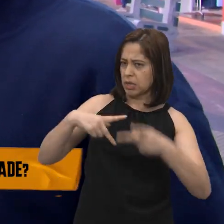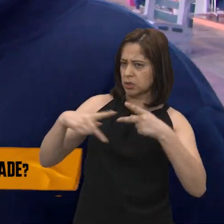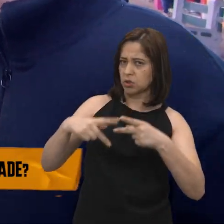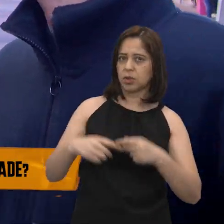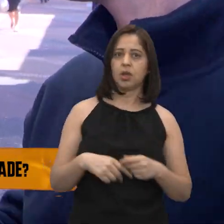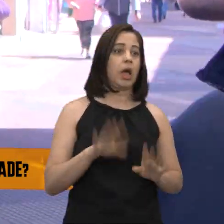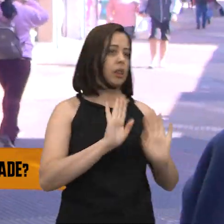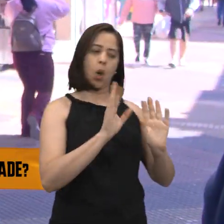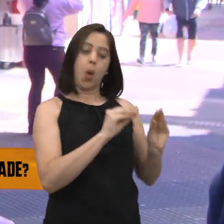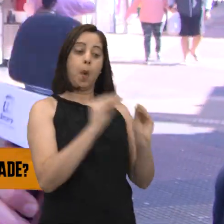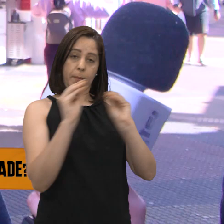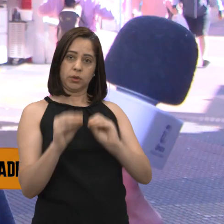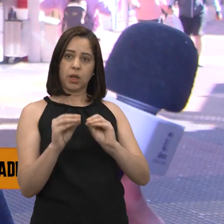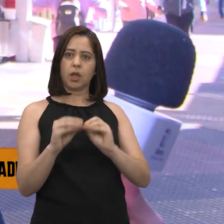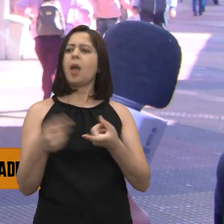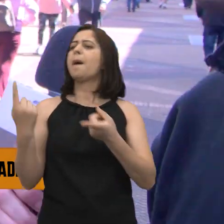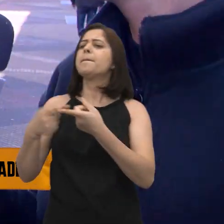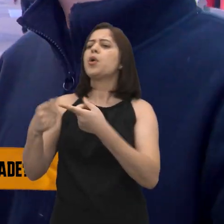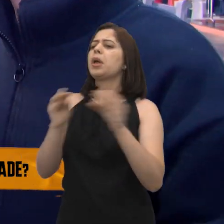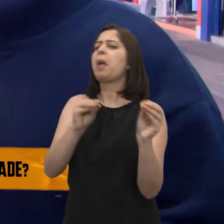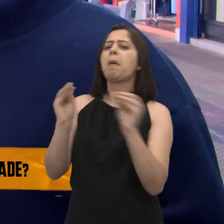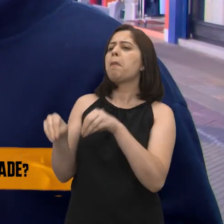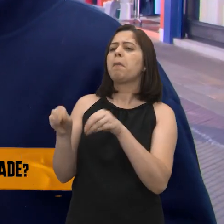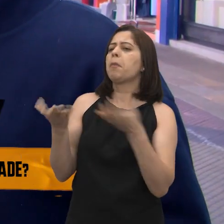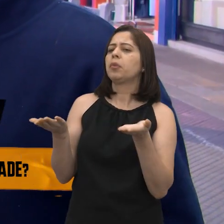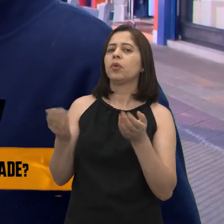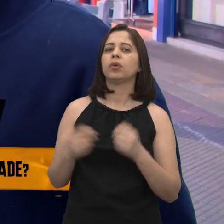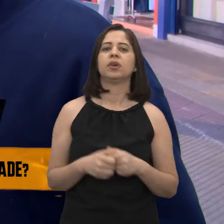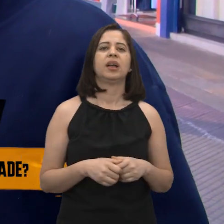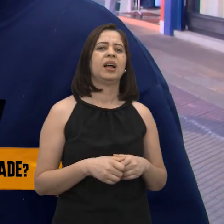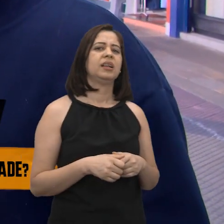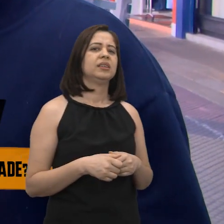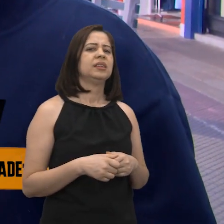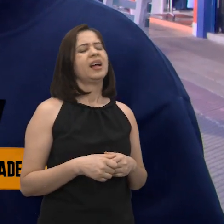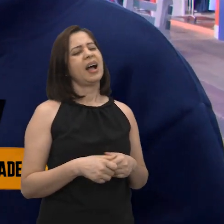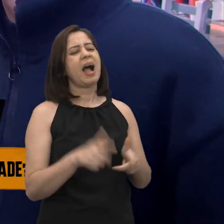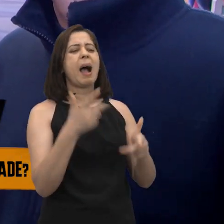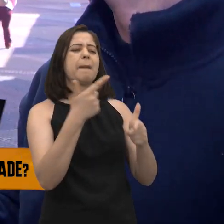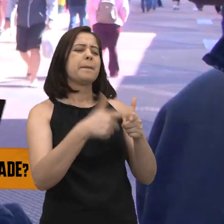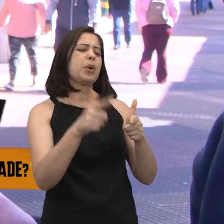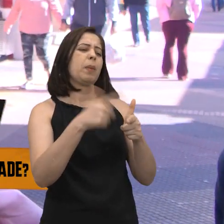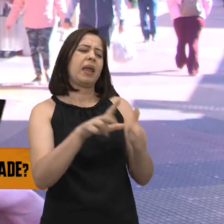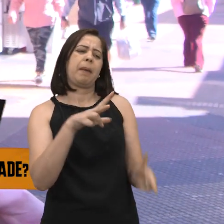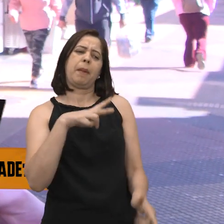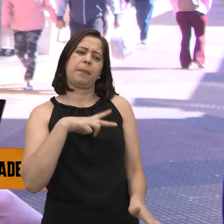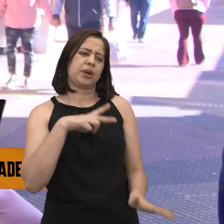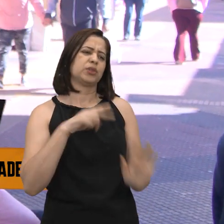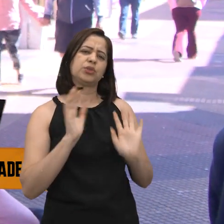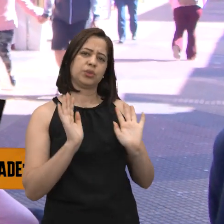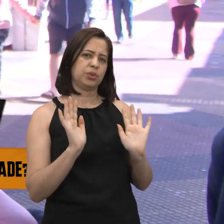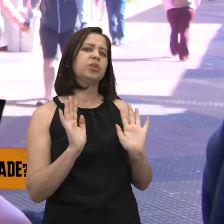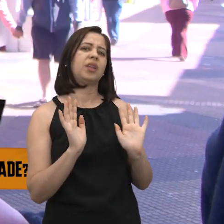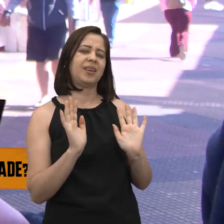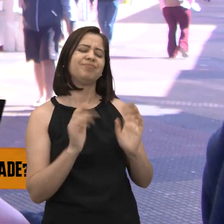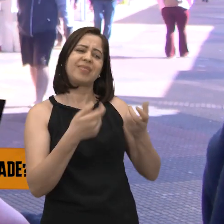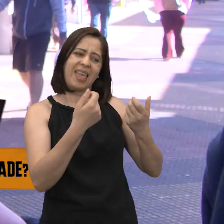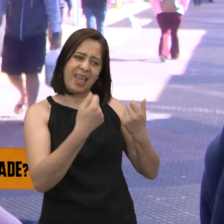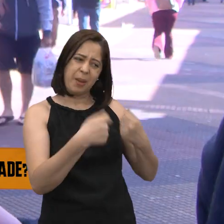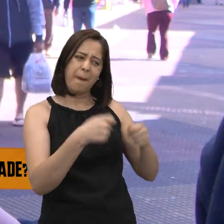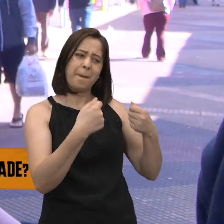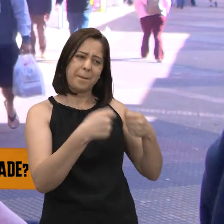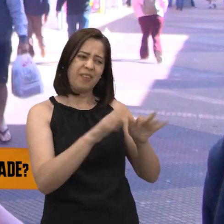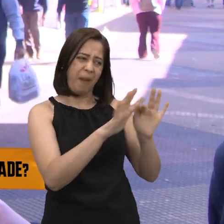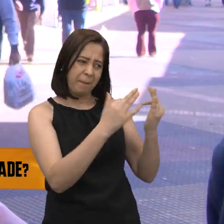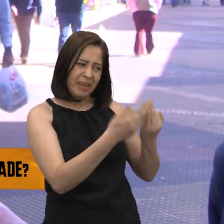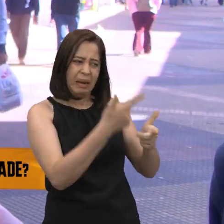ou veio para cá? Vim para cá. E o senhor decidiu vir para São José dos Campos por quê? Por motivos familiares, né? Algum